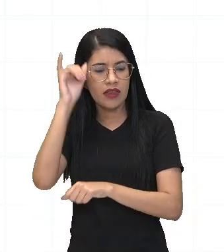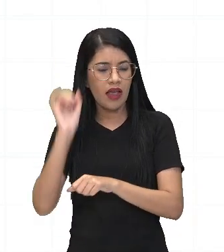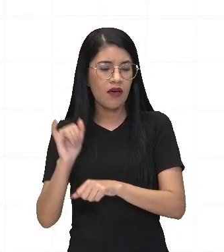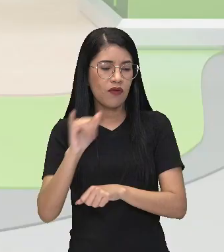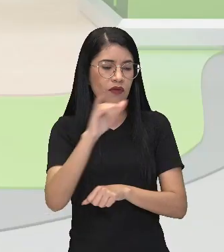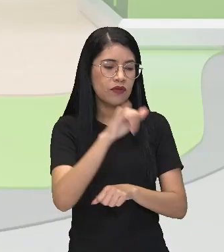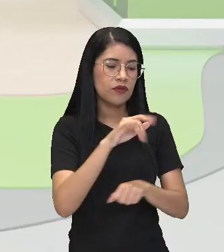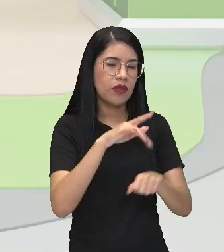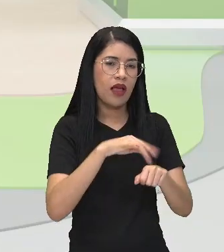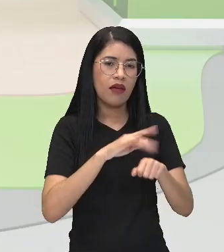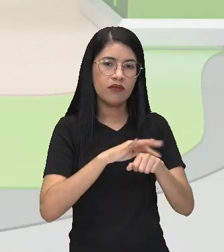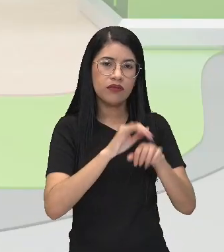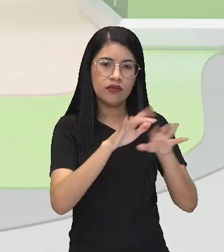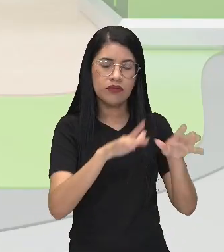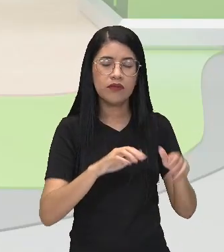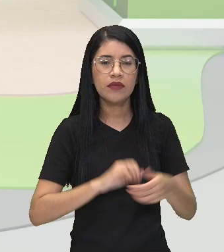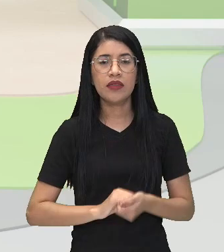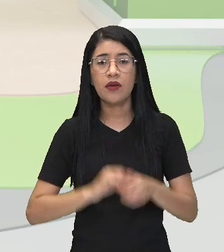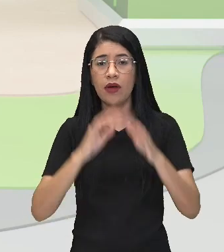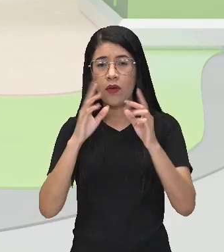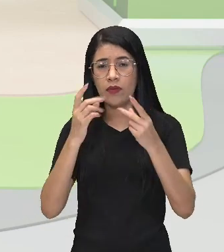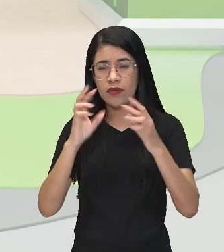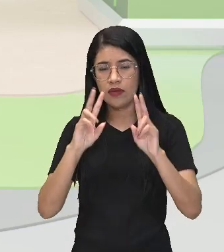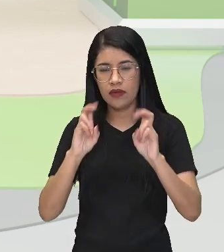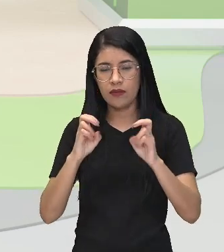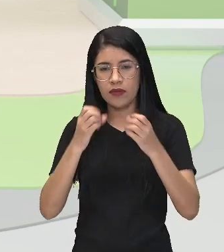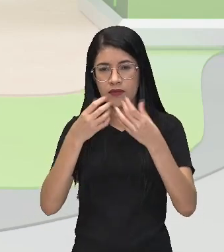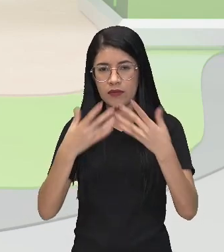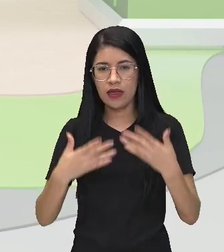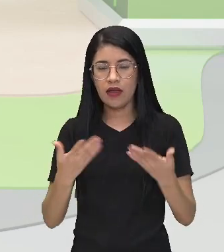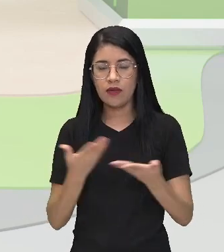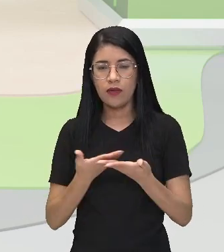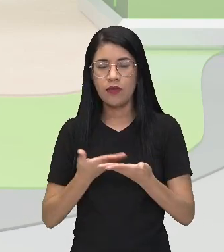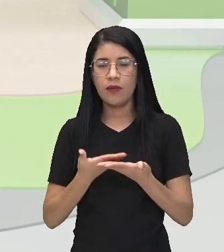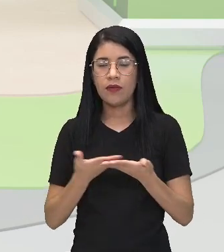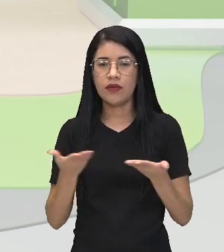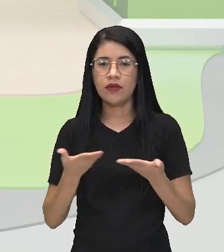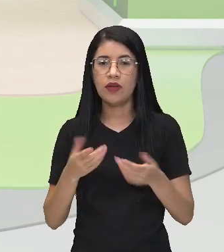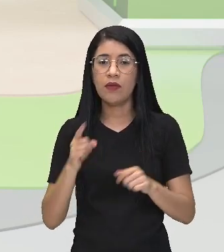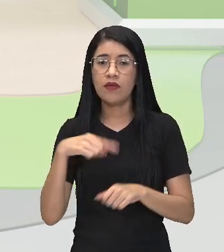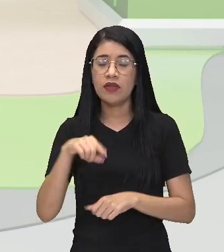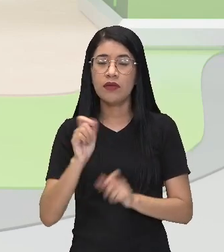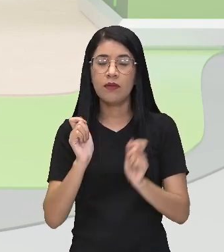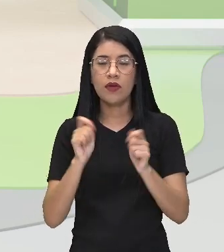nossa aula, né, para que vocês possam, então, adotar